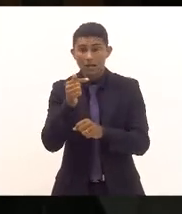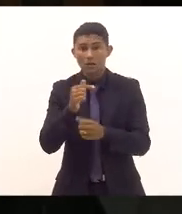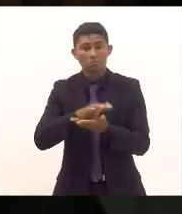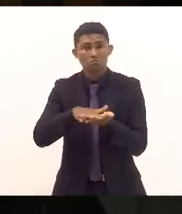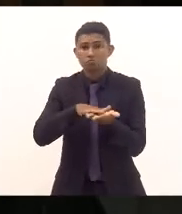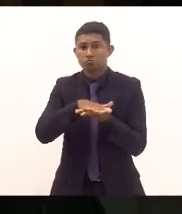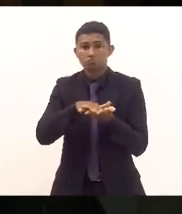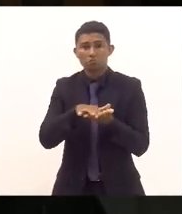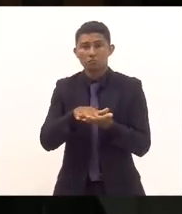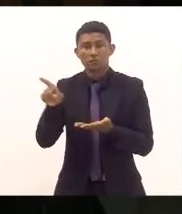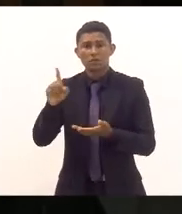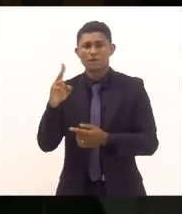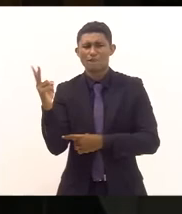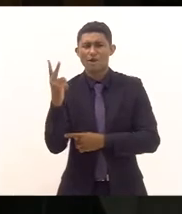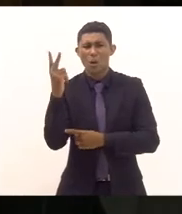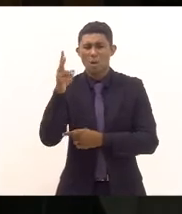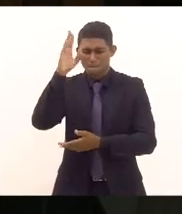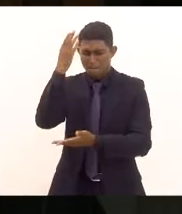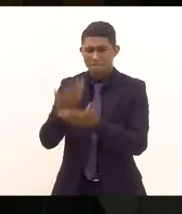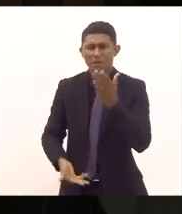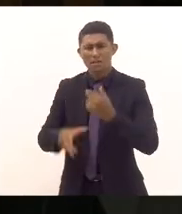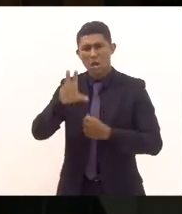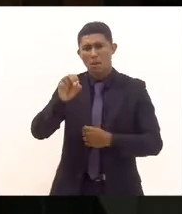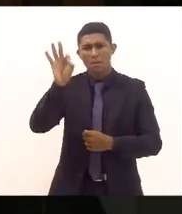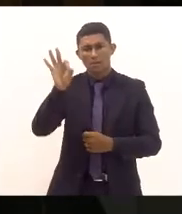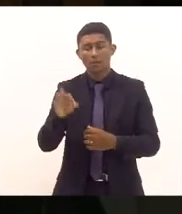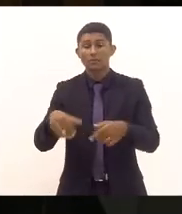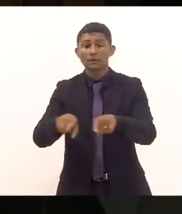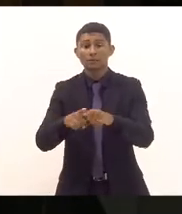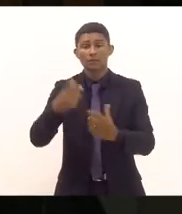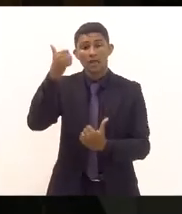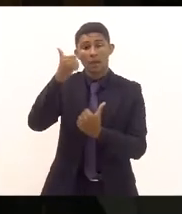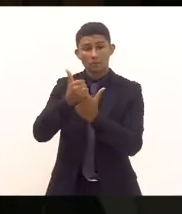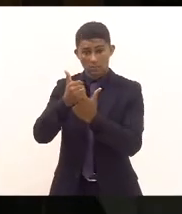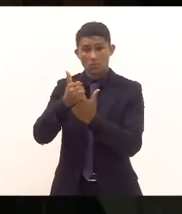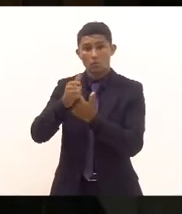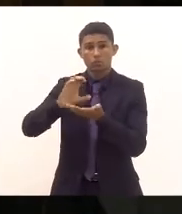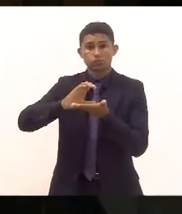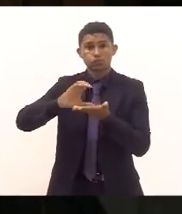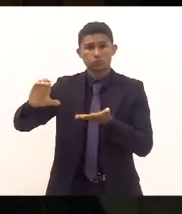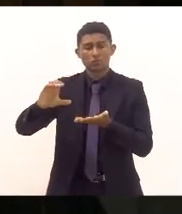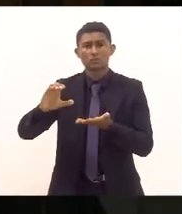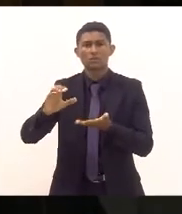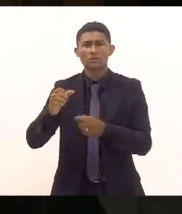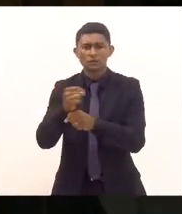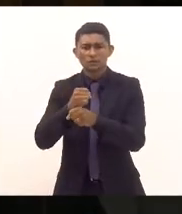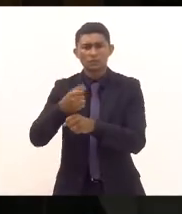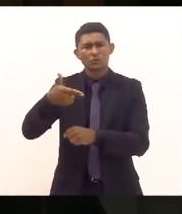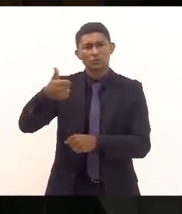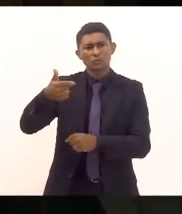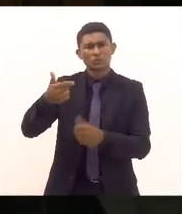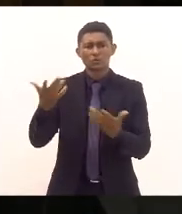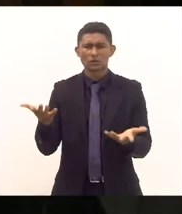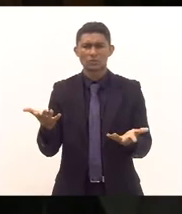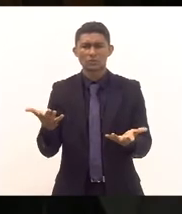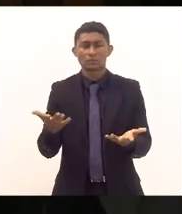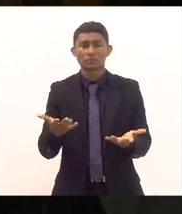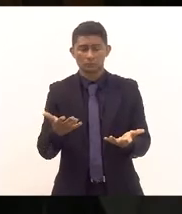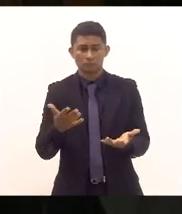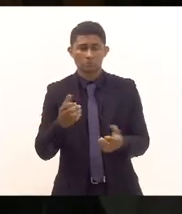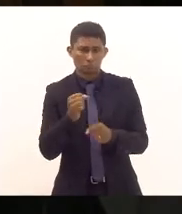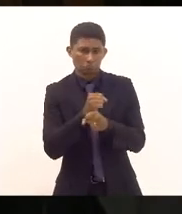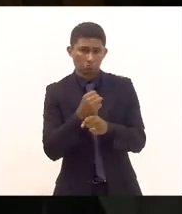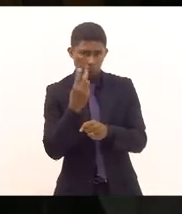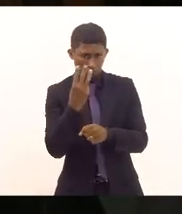por cento de valorização o auxílio-alimentação já tá acumulado há 12 anos sendo nós temos três anos a